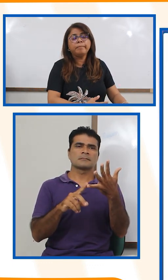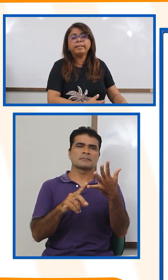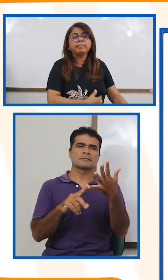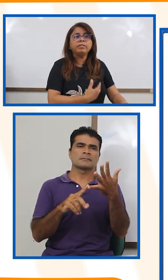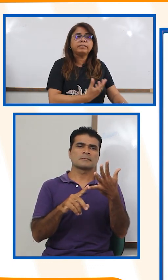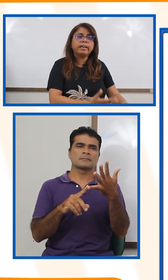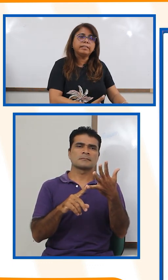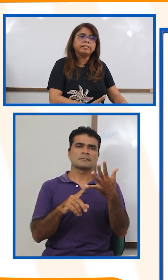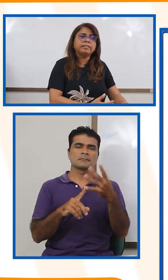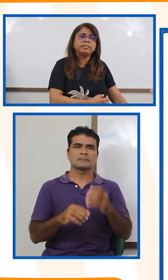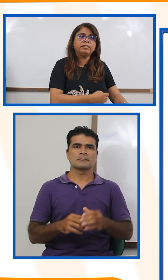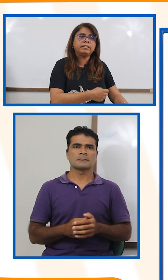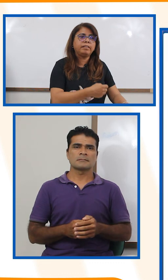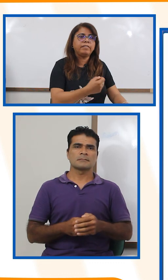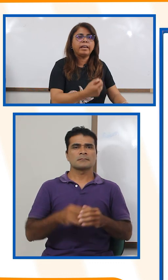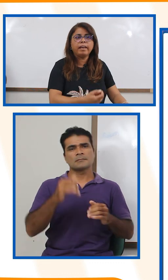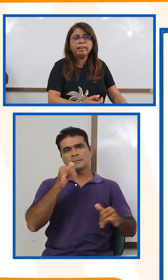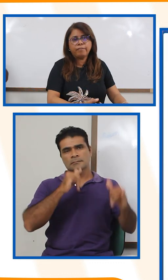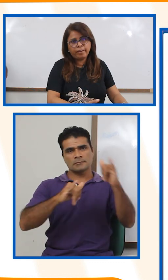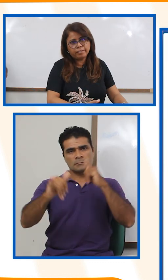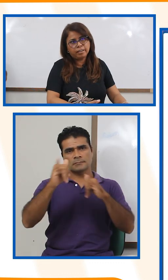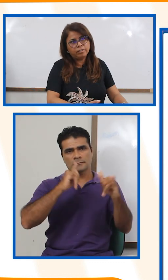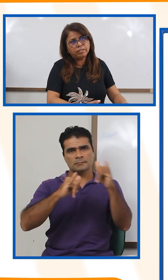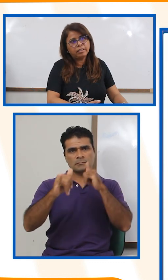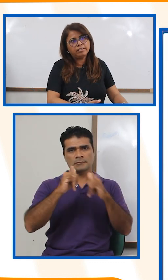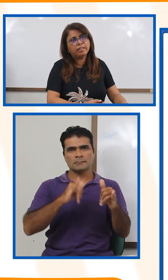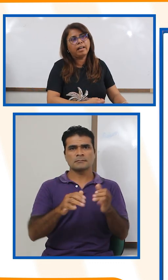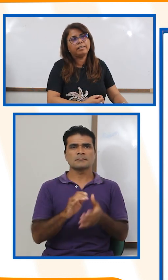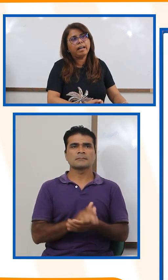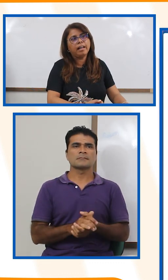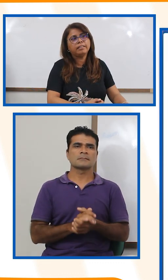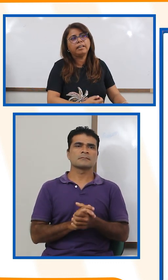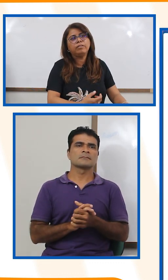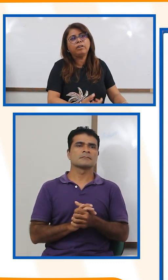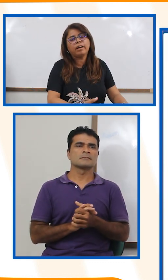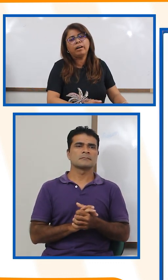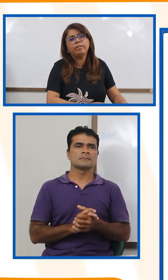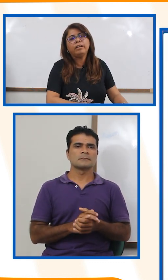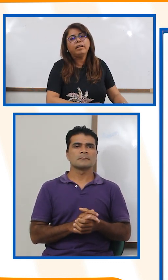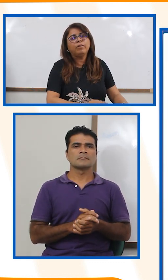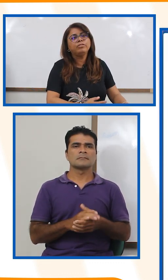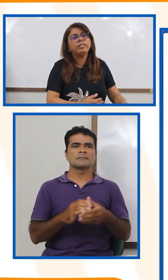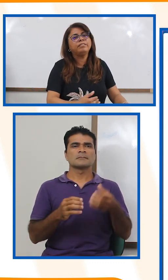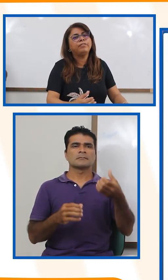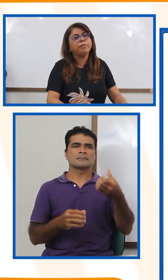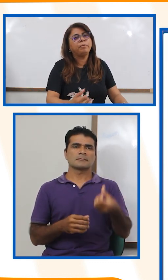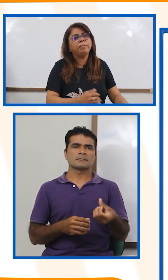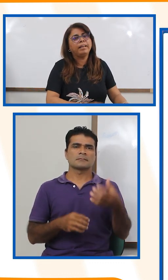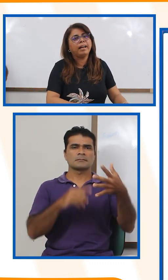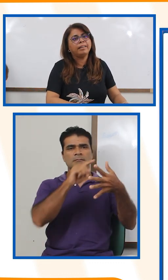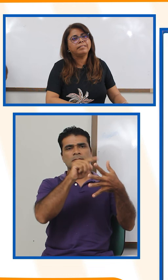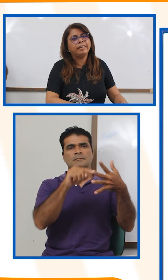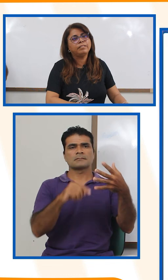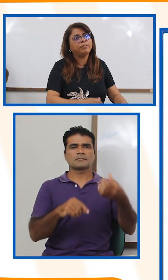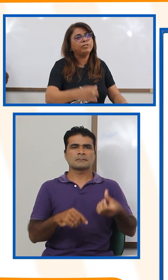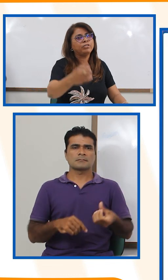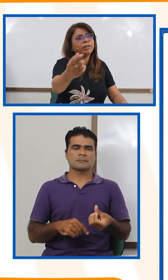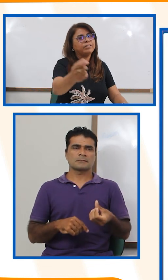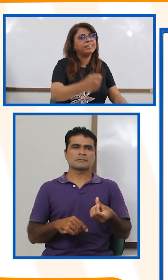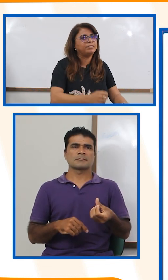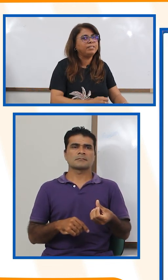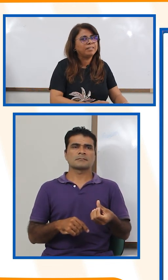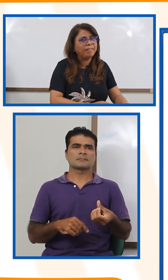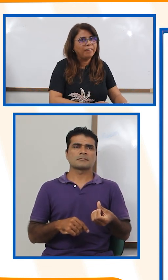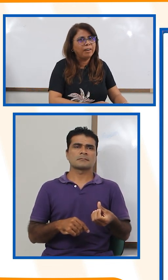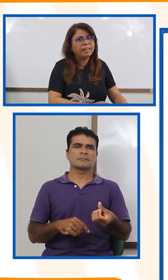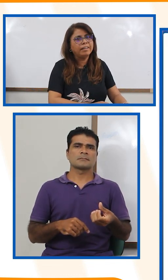pronta, né? Mas não esqueça de escrever quem fez a notícia, a data e o local onde ele foi publicado, né? Se foi no